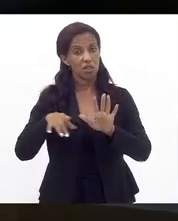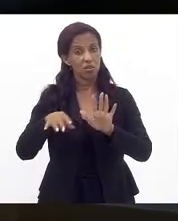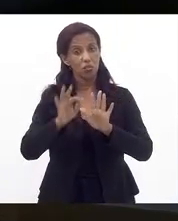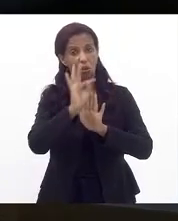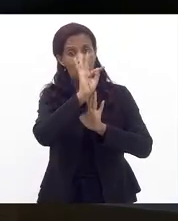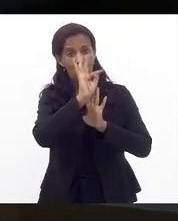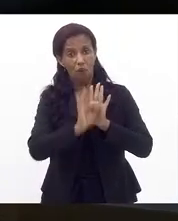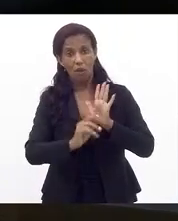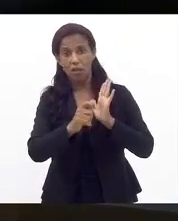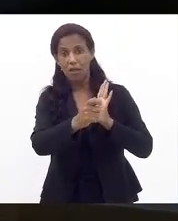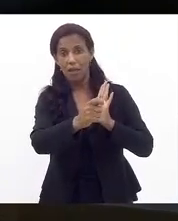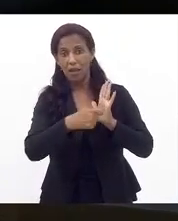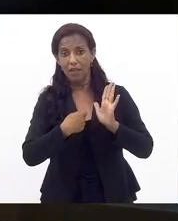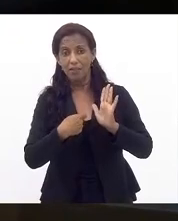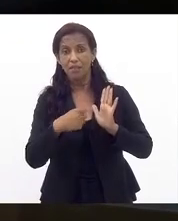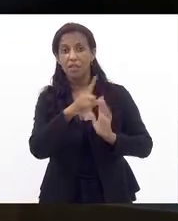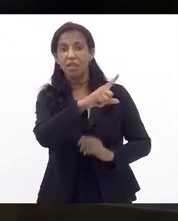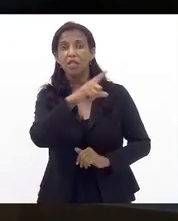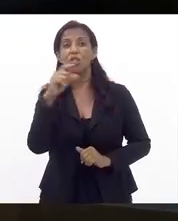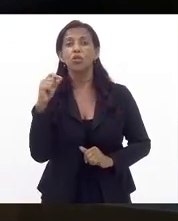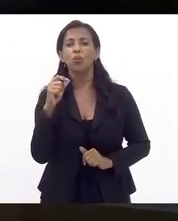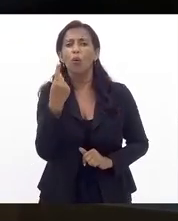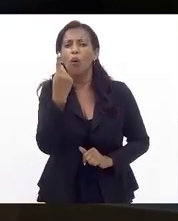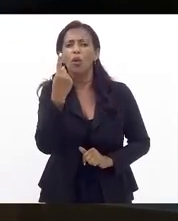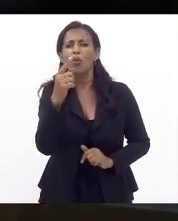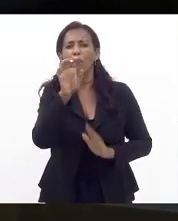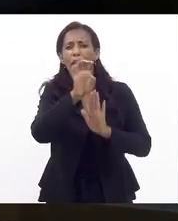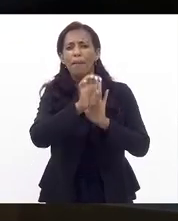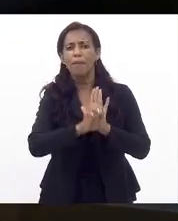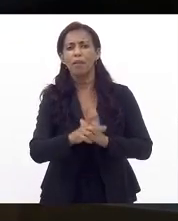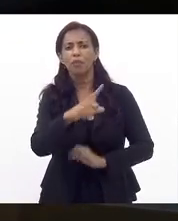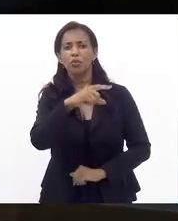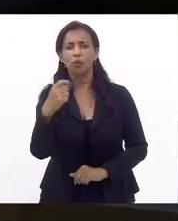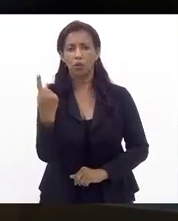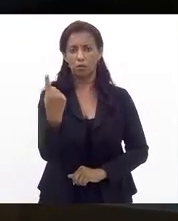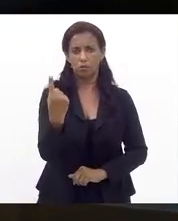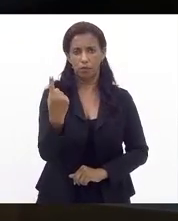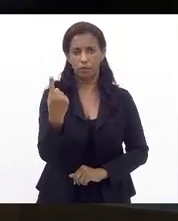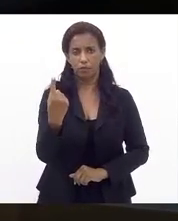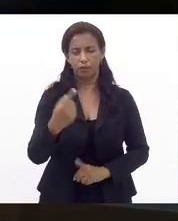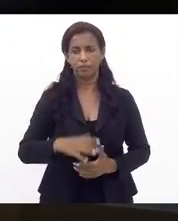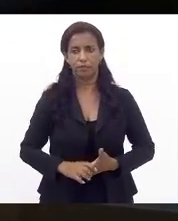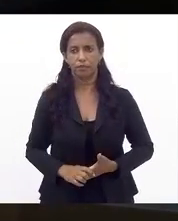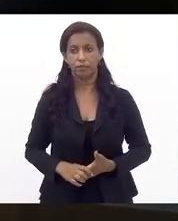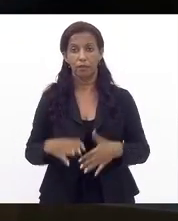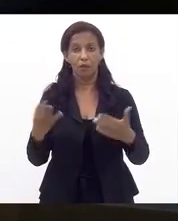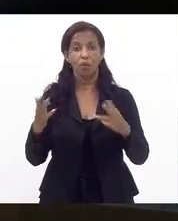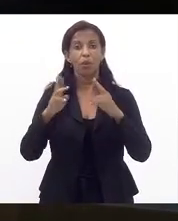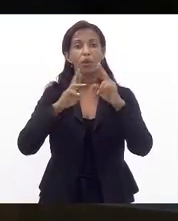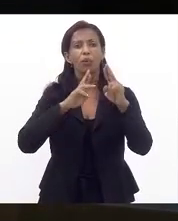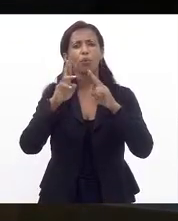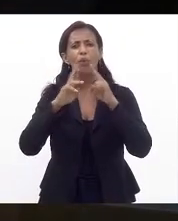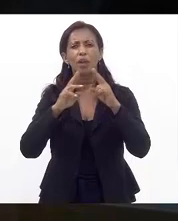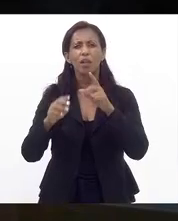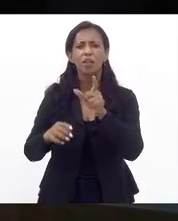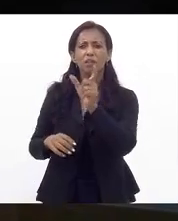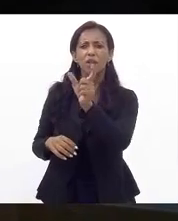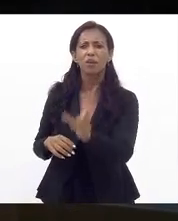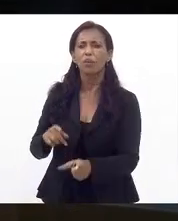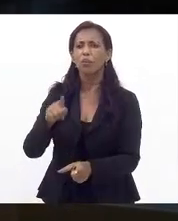formulário que ele assina optando por uma das isso emendas tá agora com relação